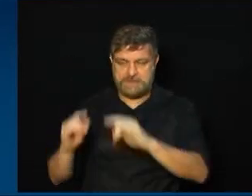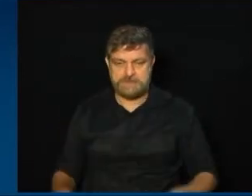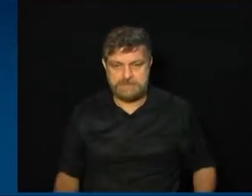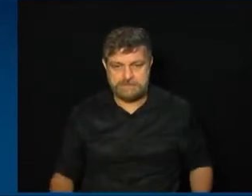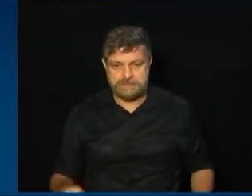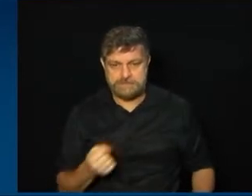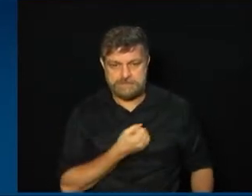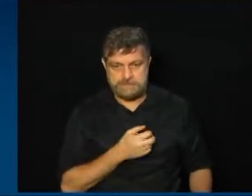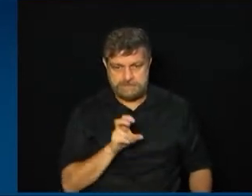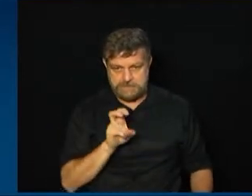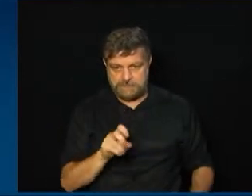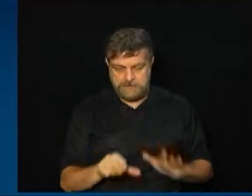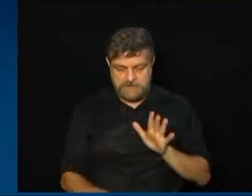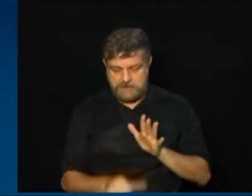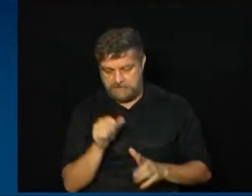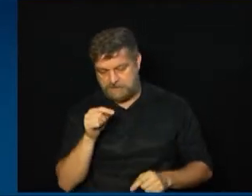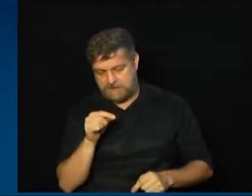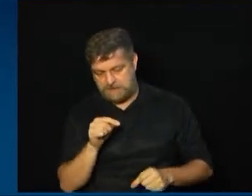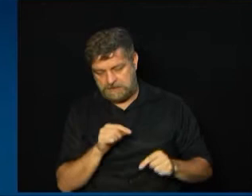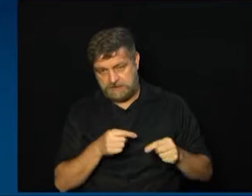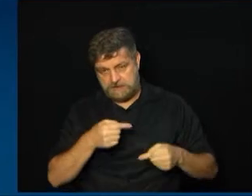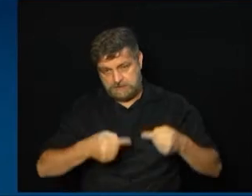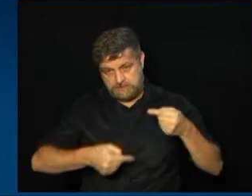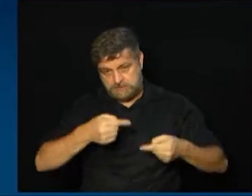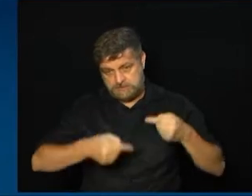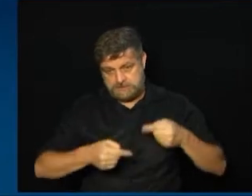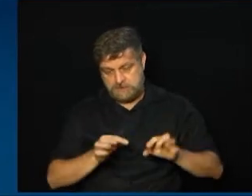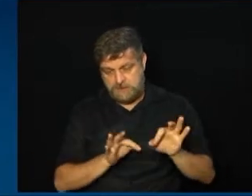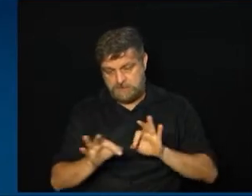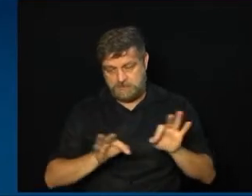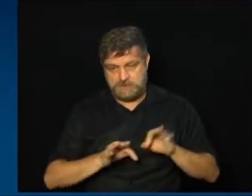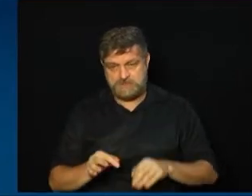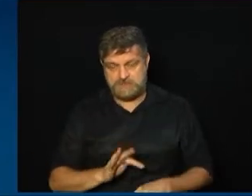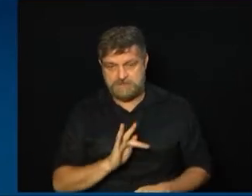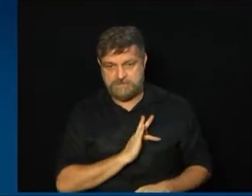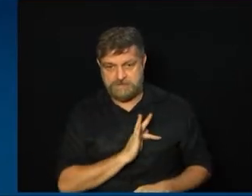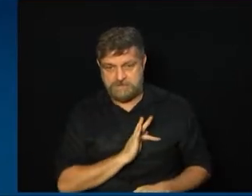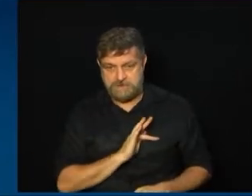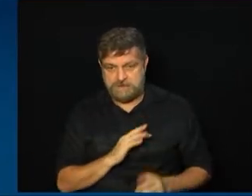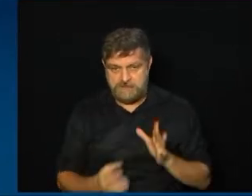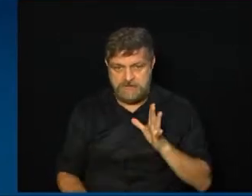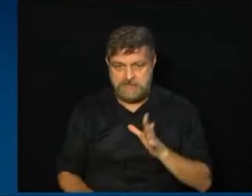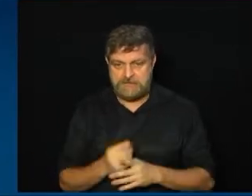primeira discussão do projeto de lei de autoria do vereador Fernando Mendes, que institui